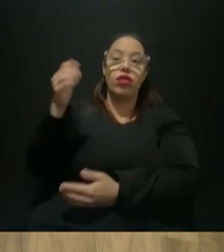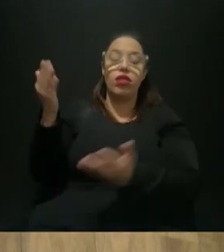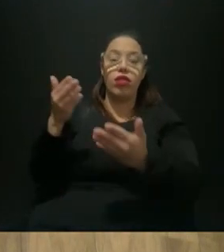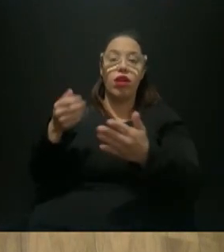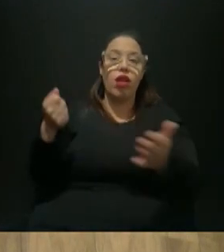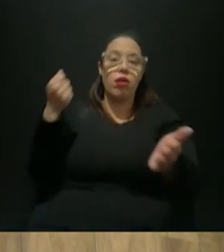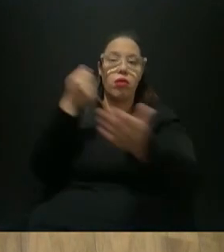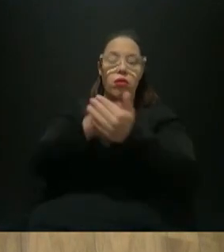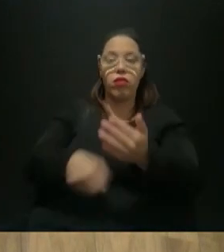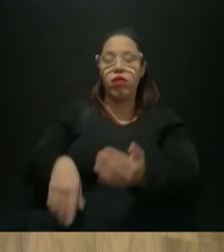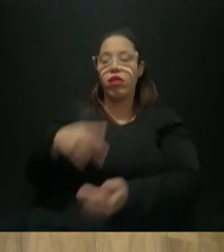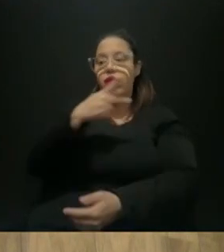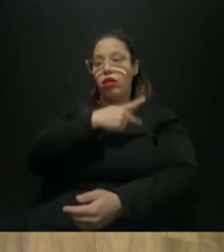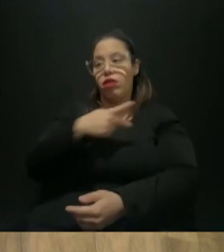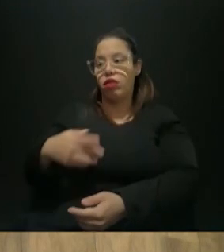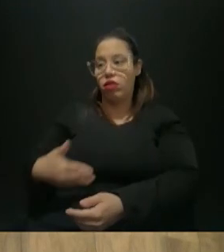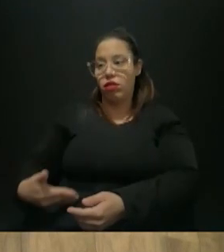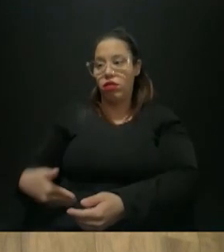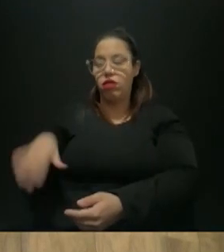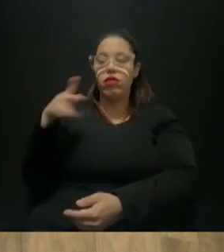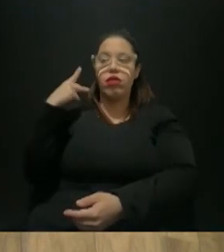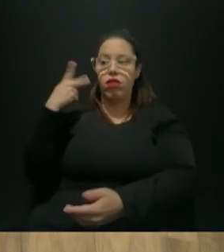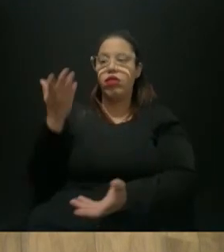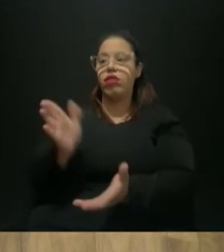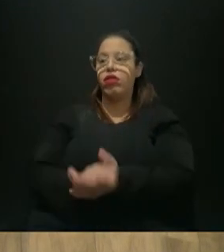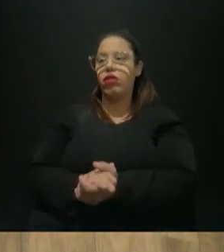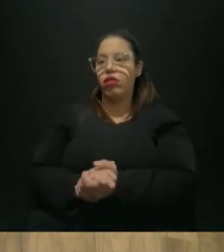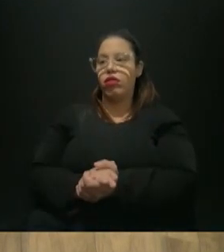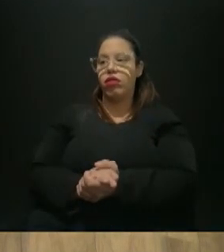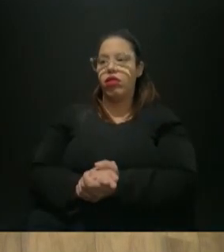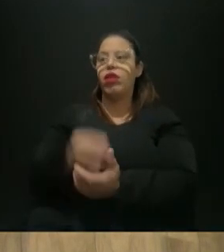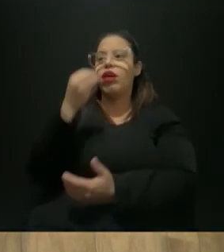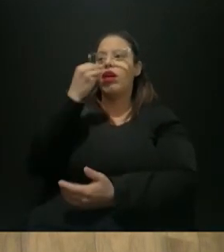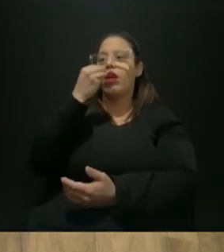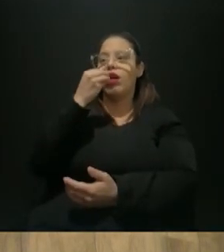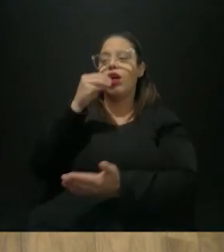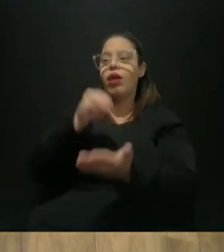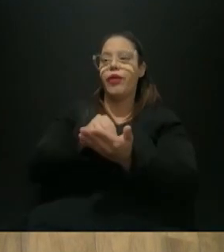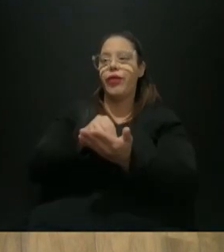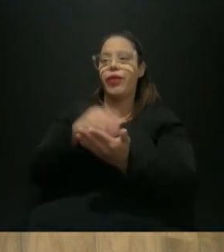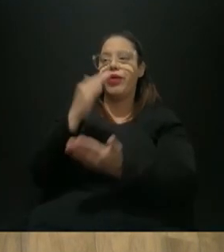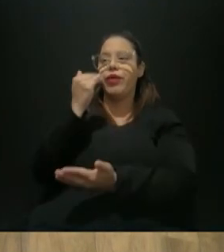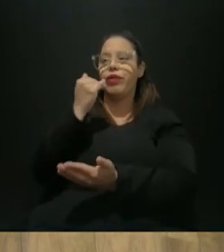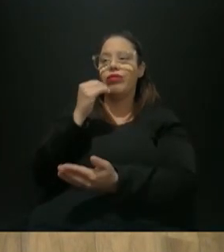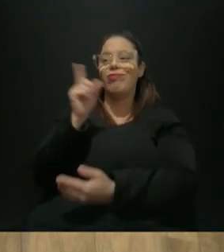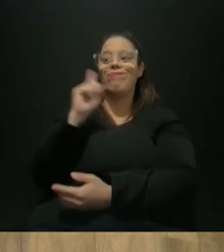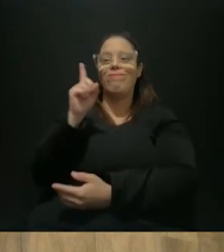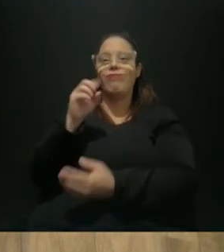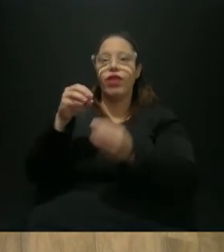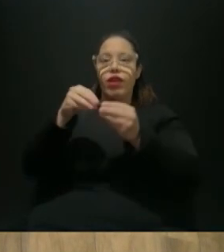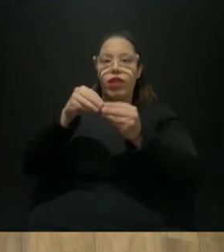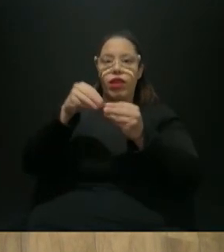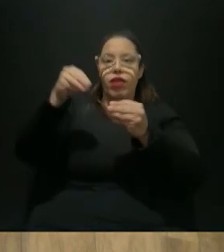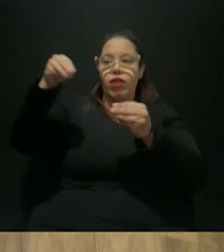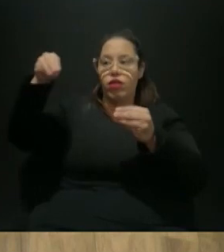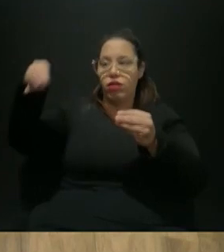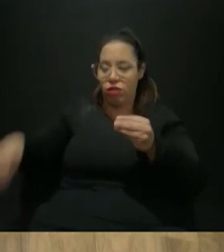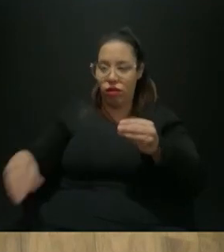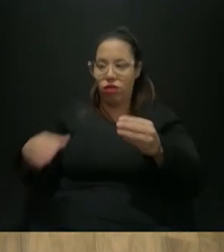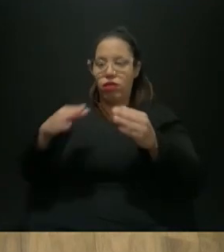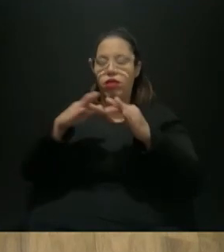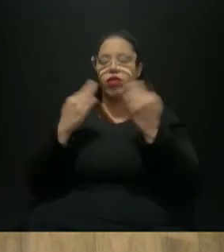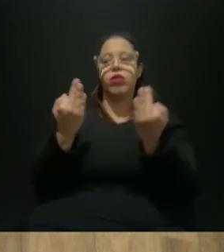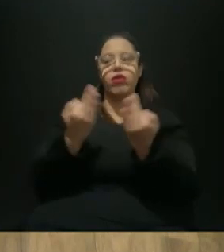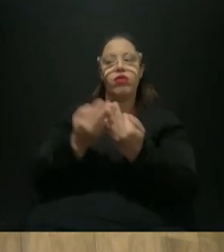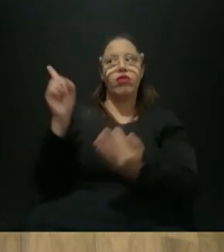não entra? Porque hoje a falta de alimentos não é motivo para tirar uma criança de uma família.